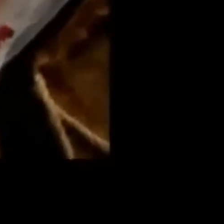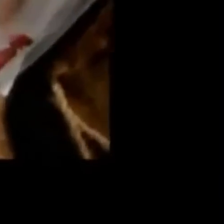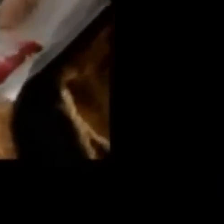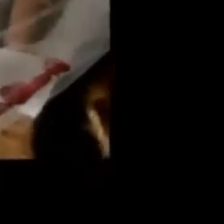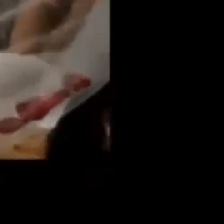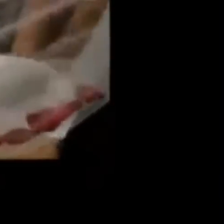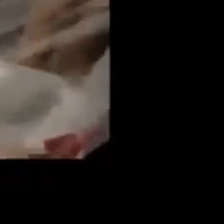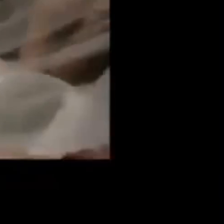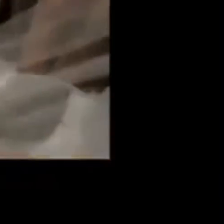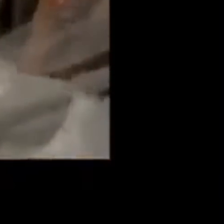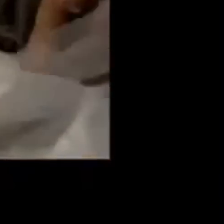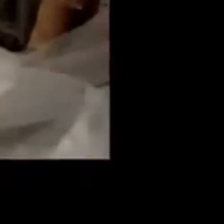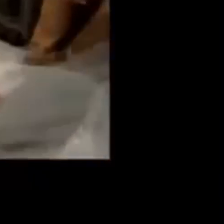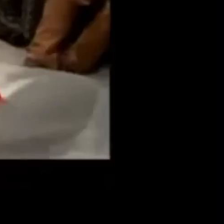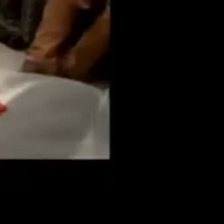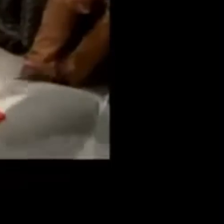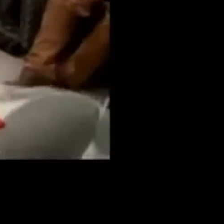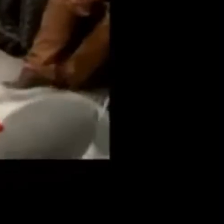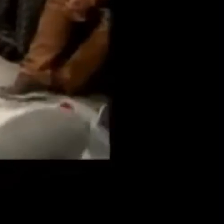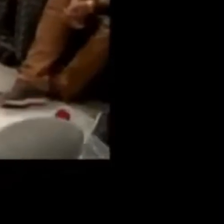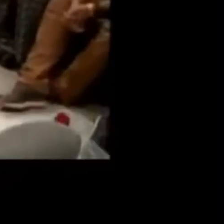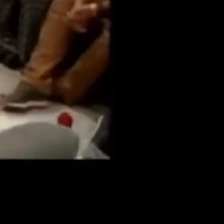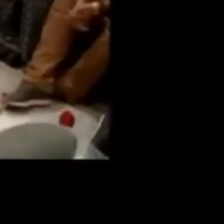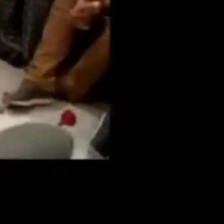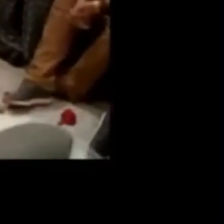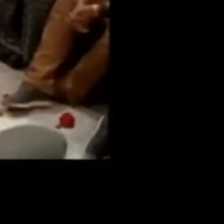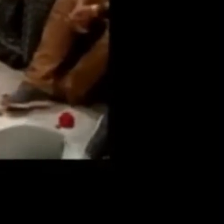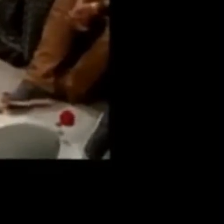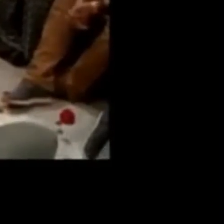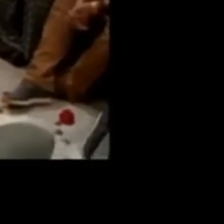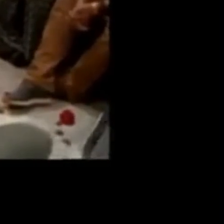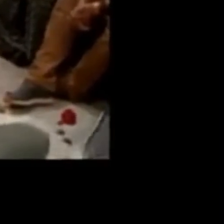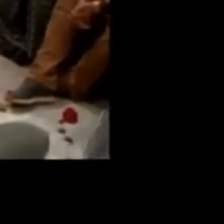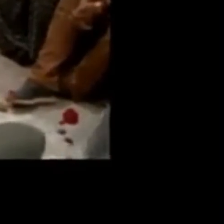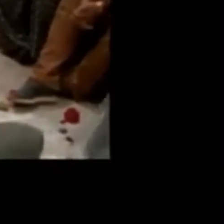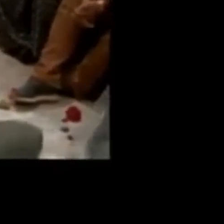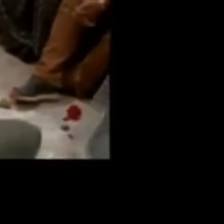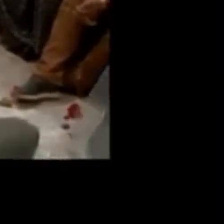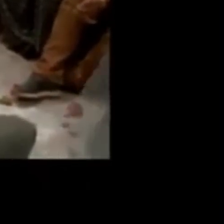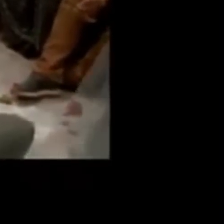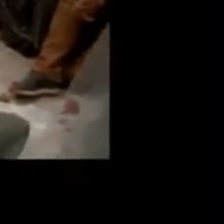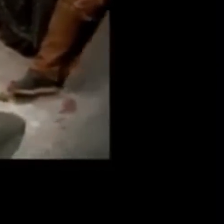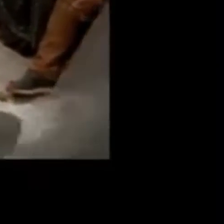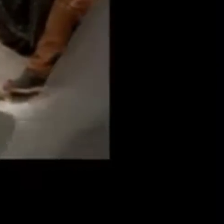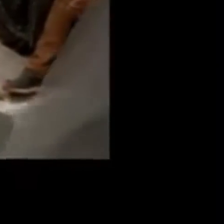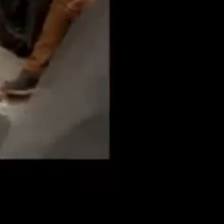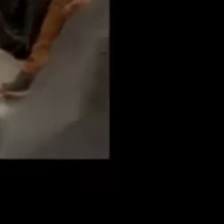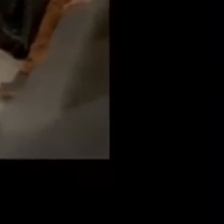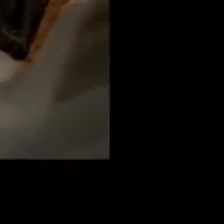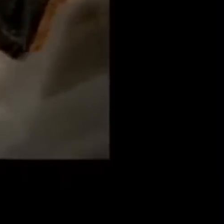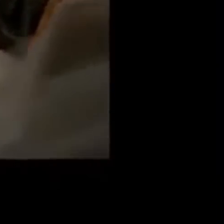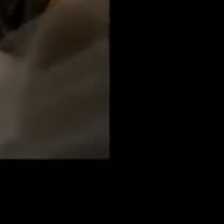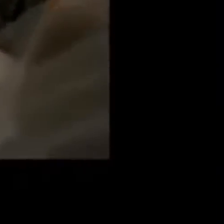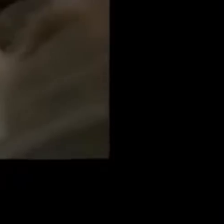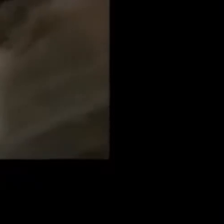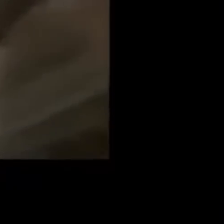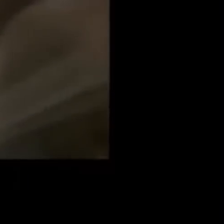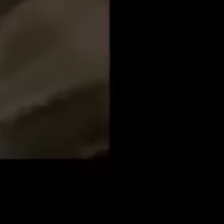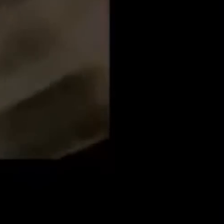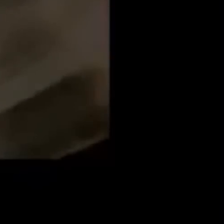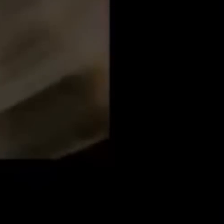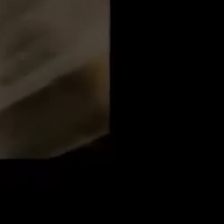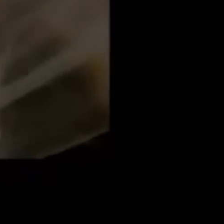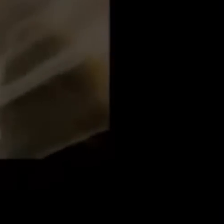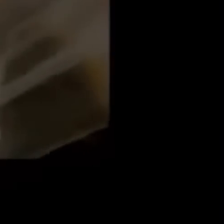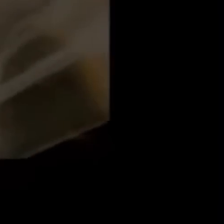Não vê que Deus até fica zangado vendo